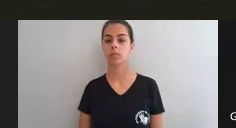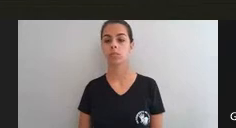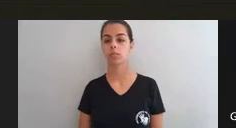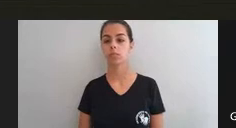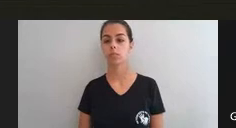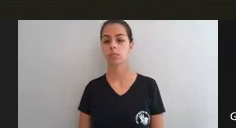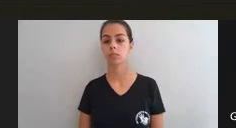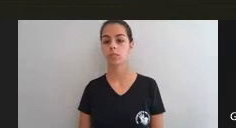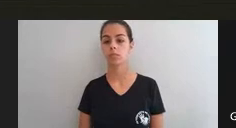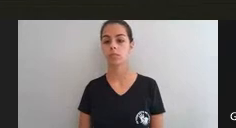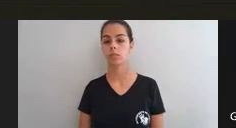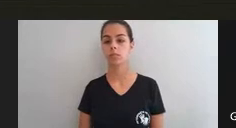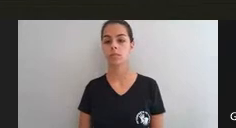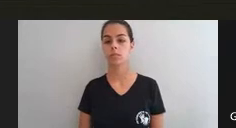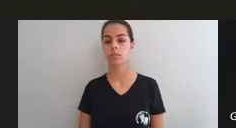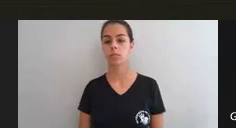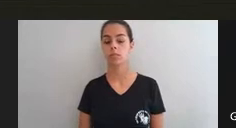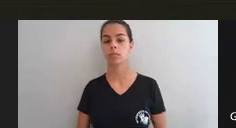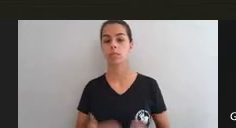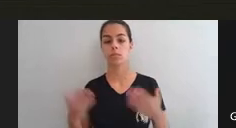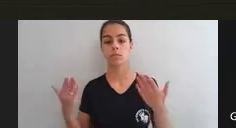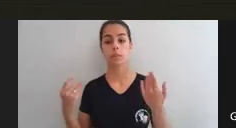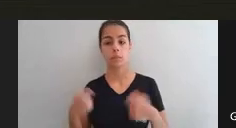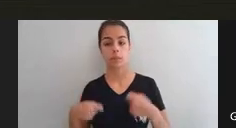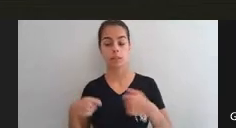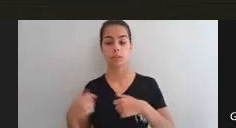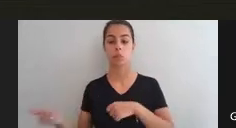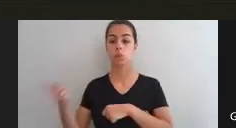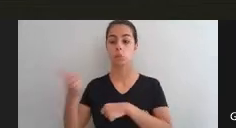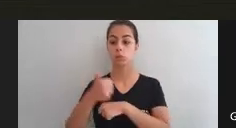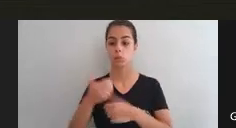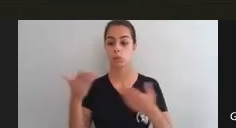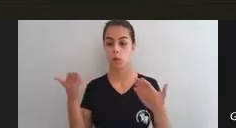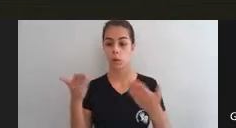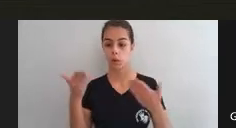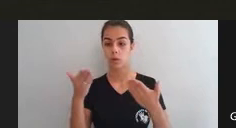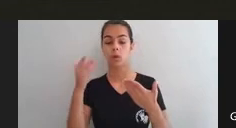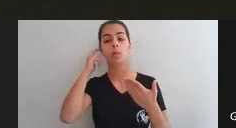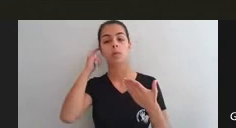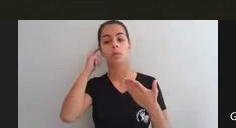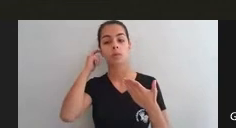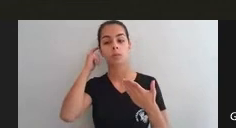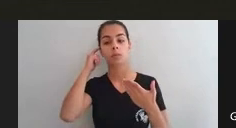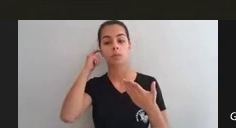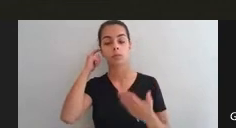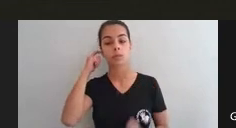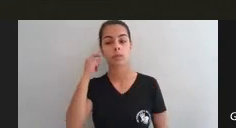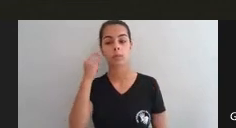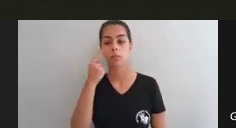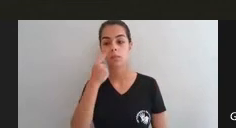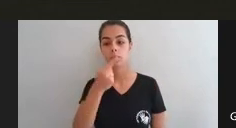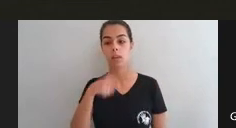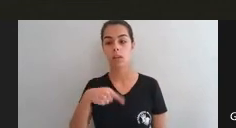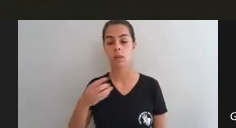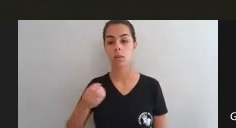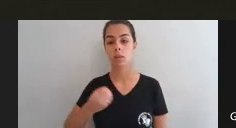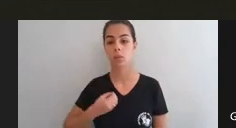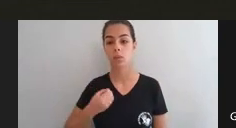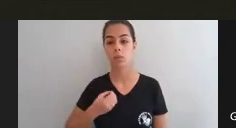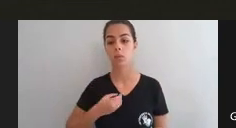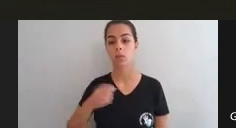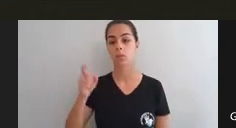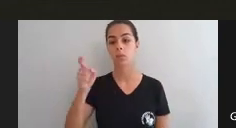Agora, tem que fazer substituições baseado aí nos valores de